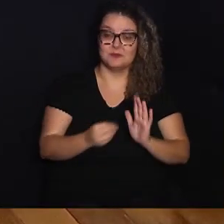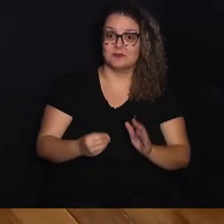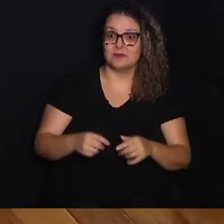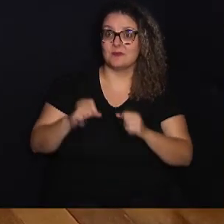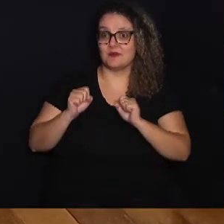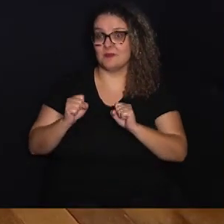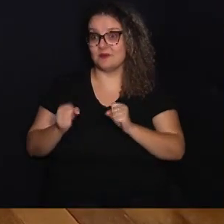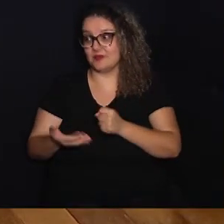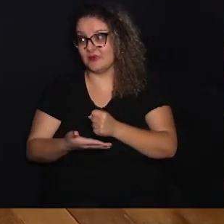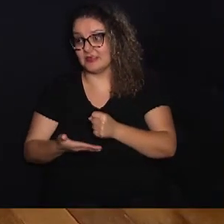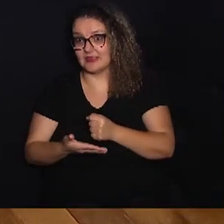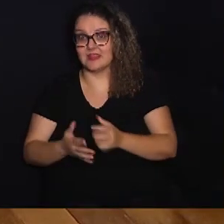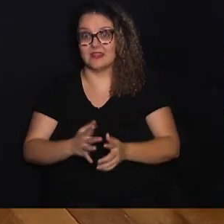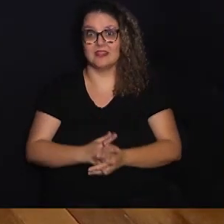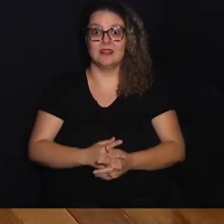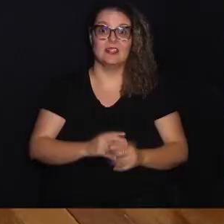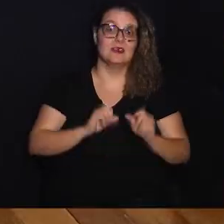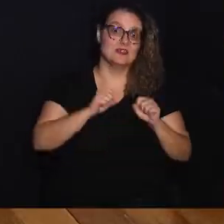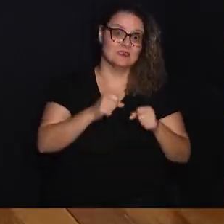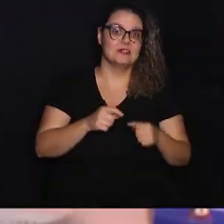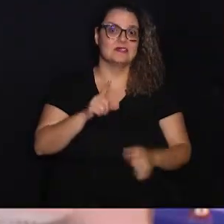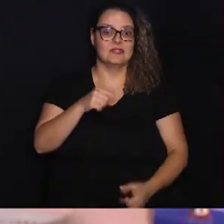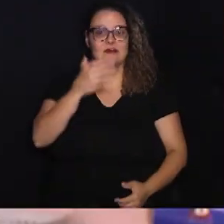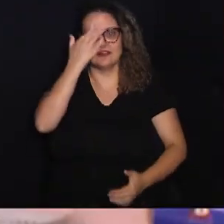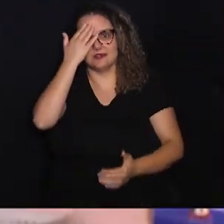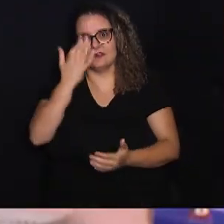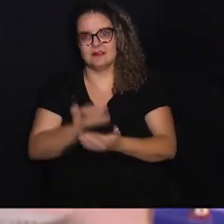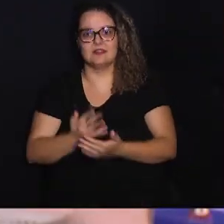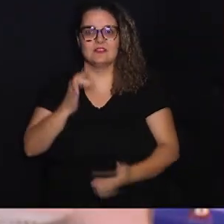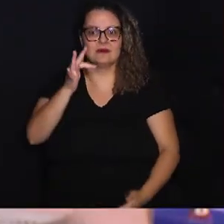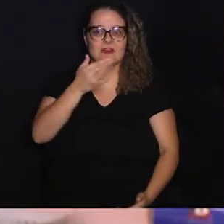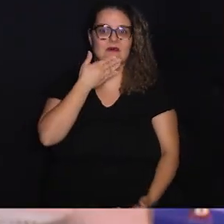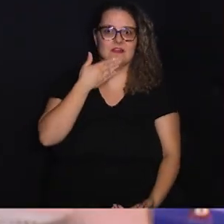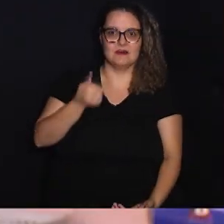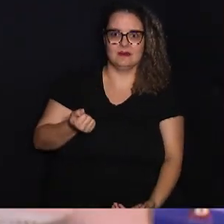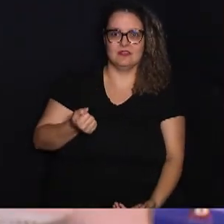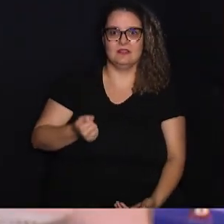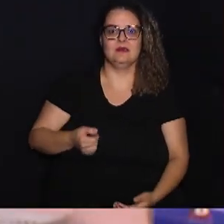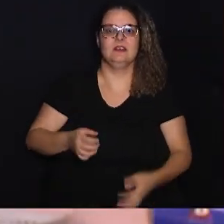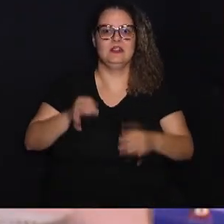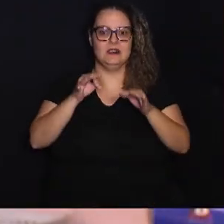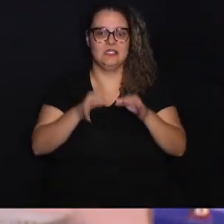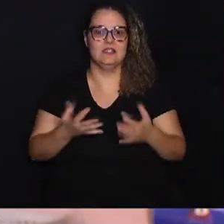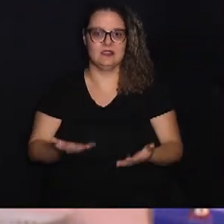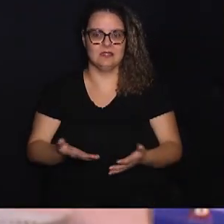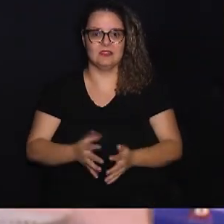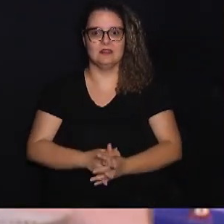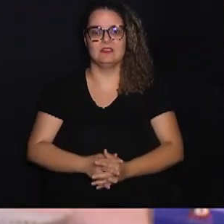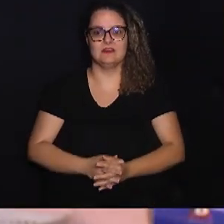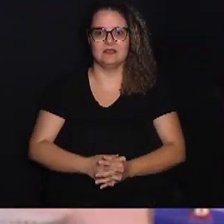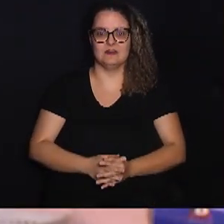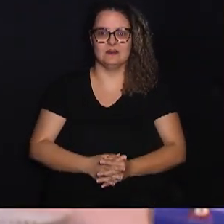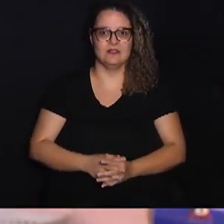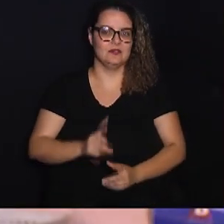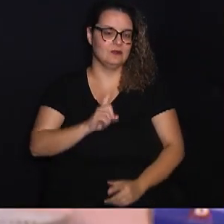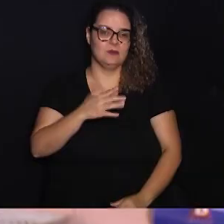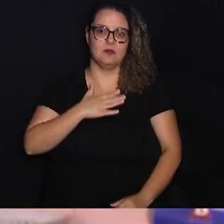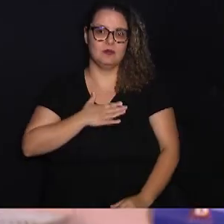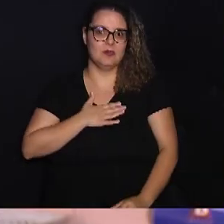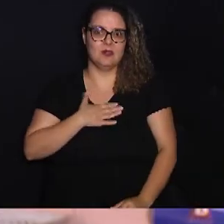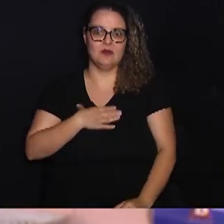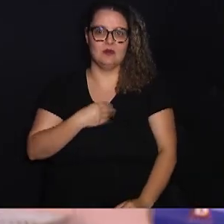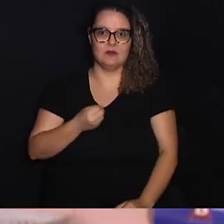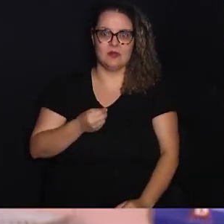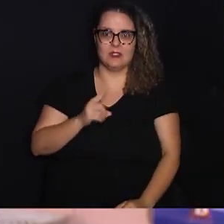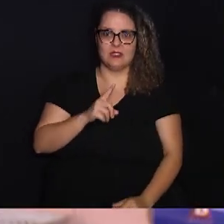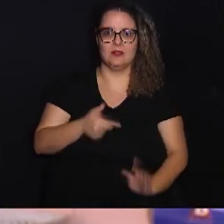pode se basear, então, né? Sim, e é isso que a gente acredita, é um futuro melhor e justamente... Né, assim, não é pro meu filho, não é